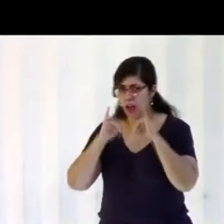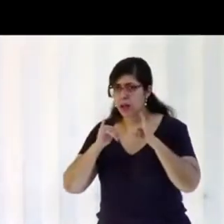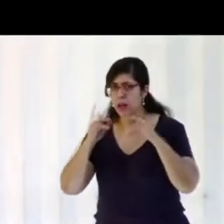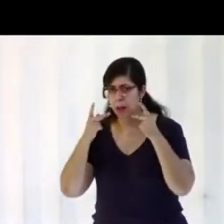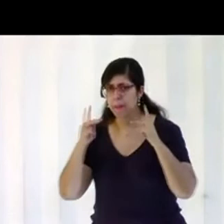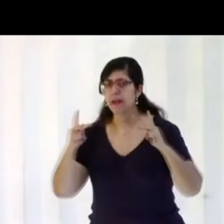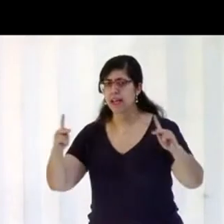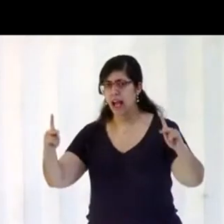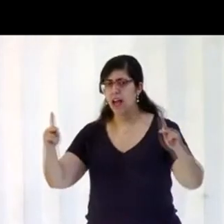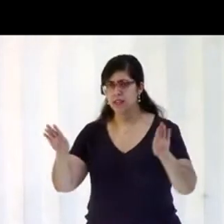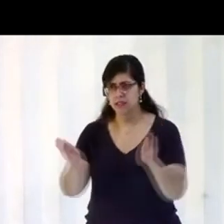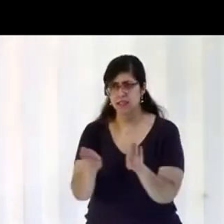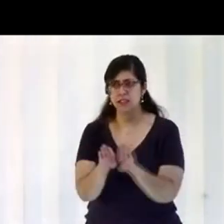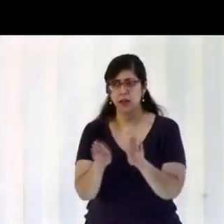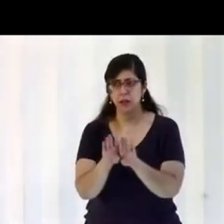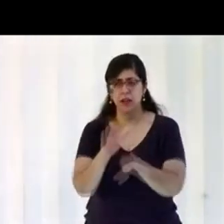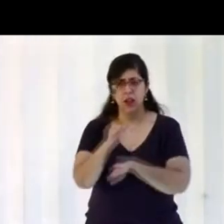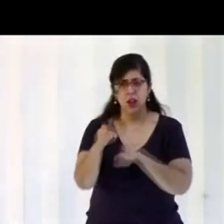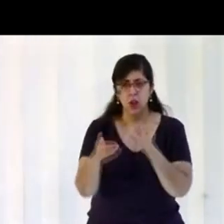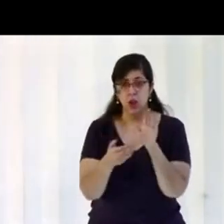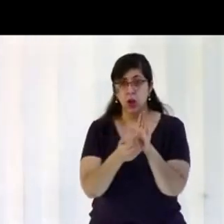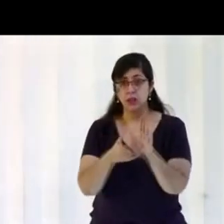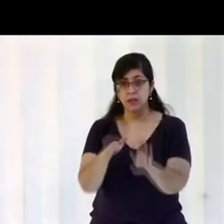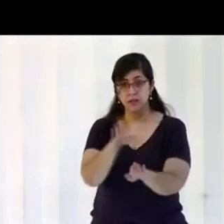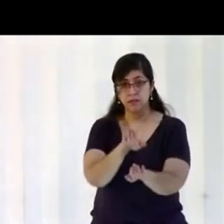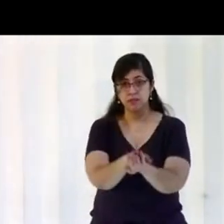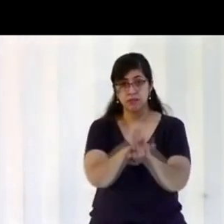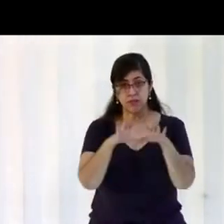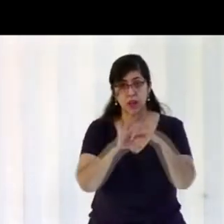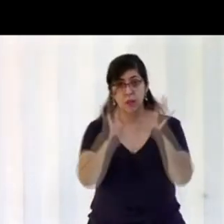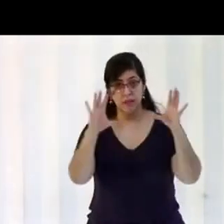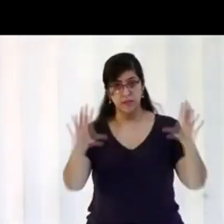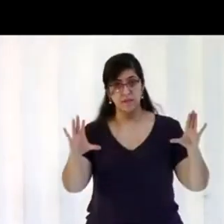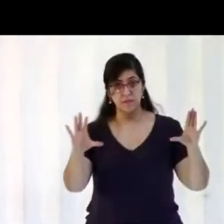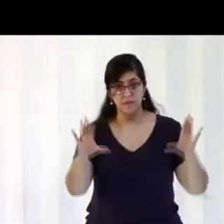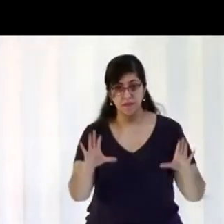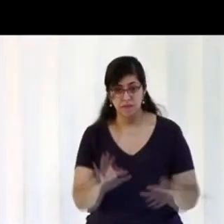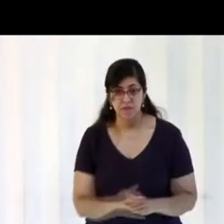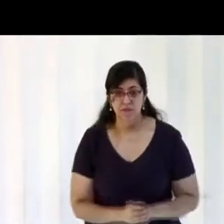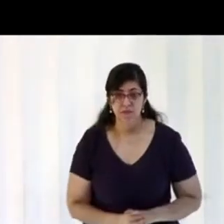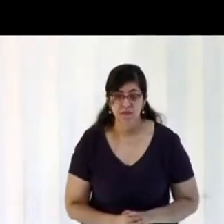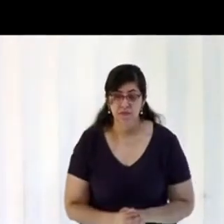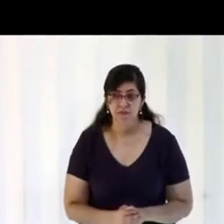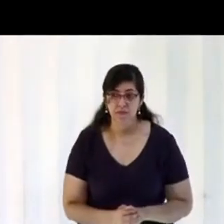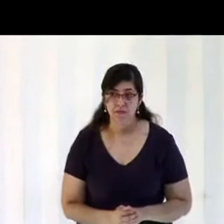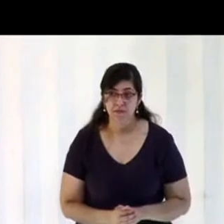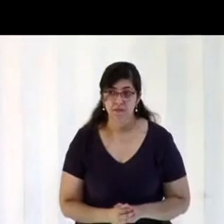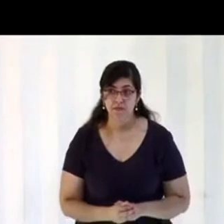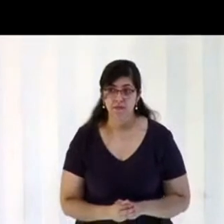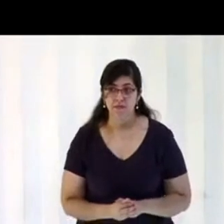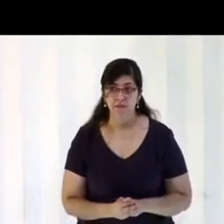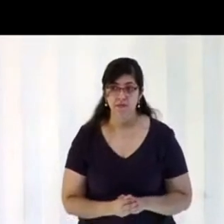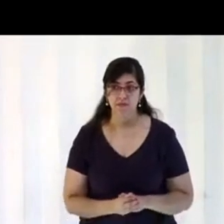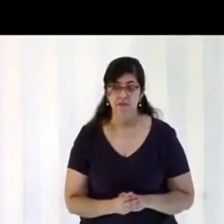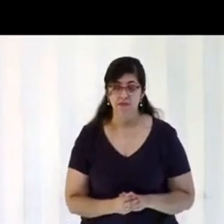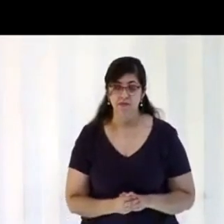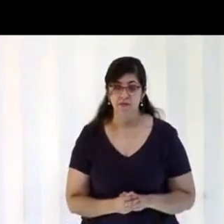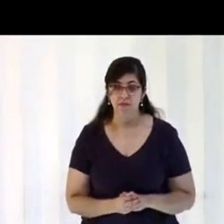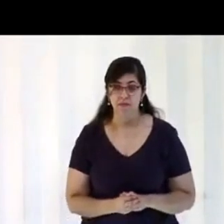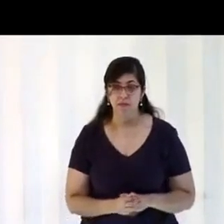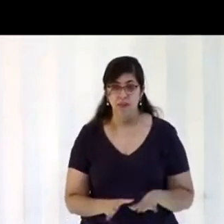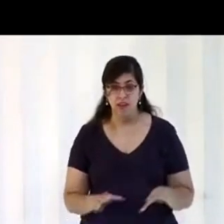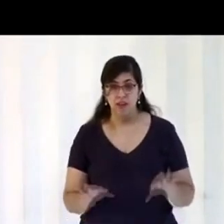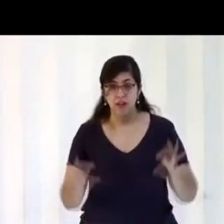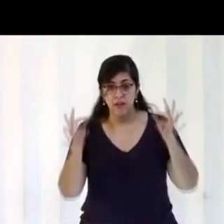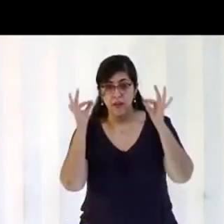autoridade de expelir demônios. Até o 13 é a perícope da nossa meditação, mas permitam-me ler até